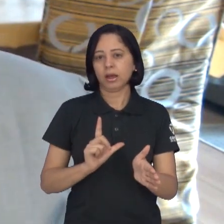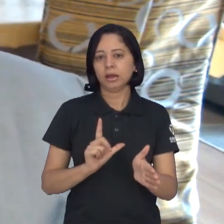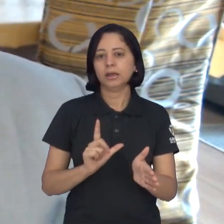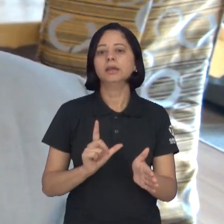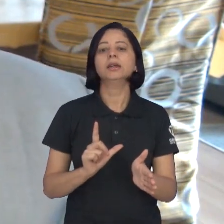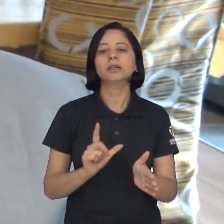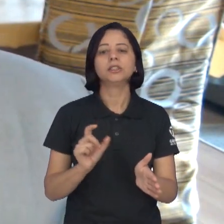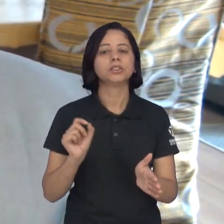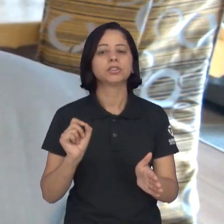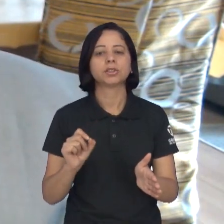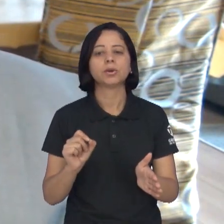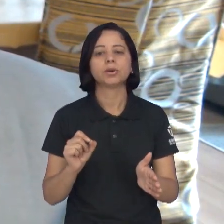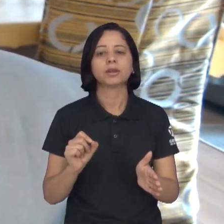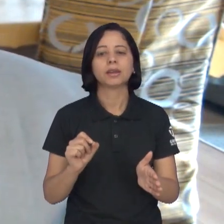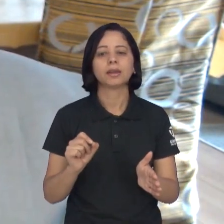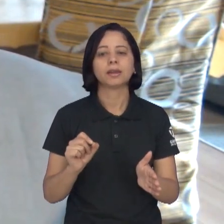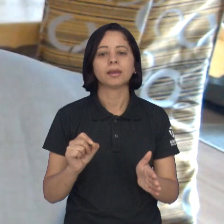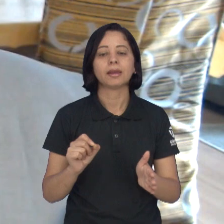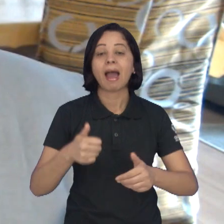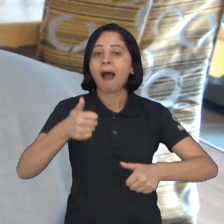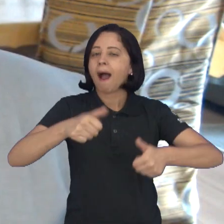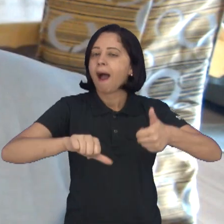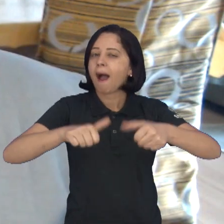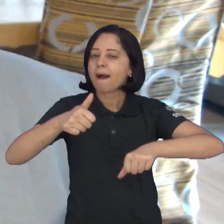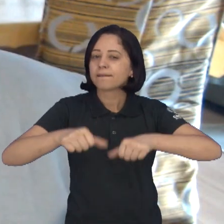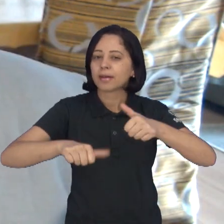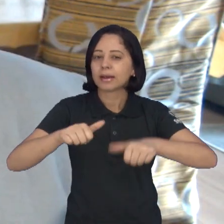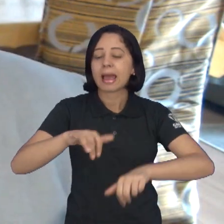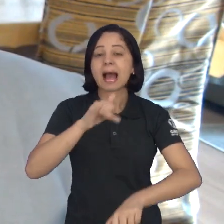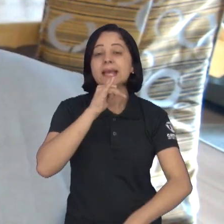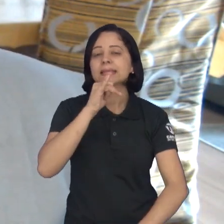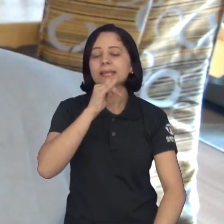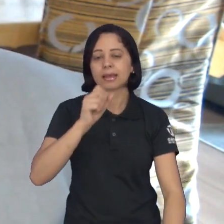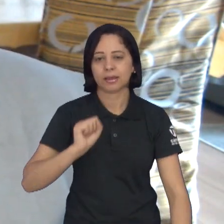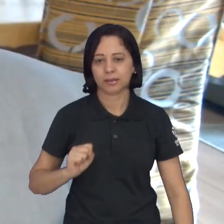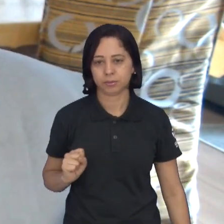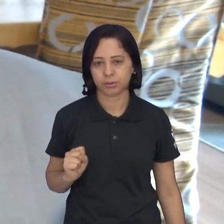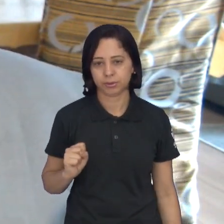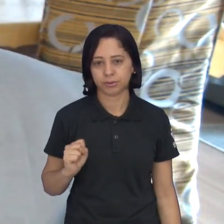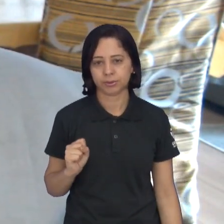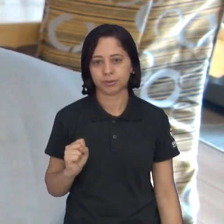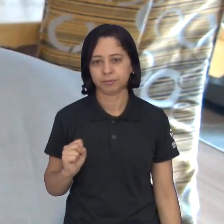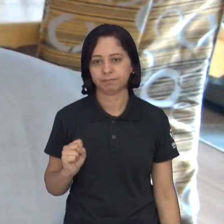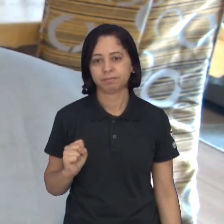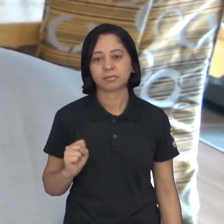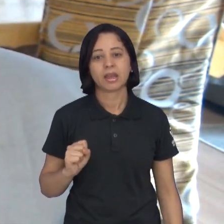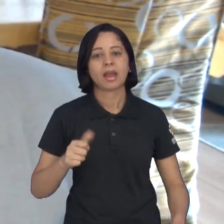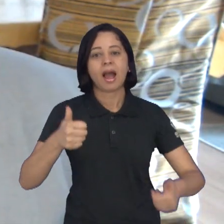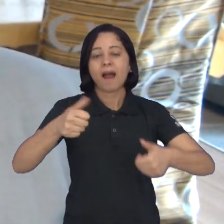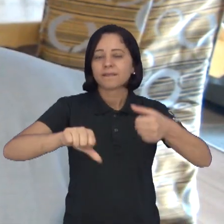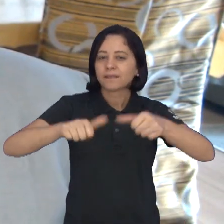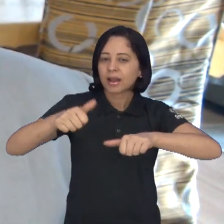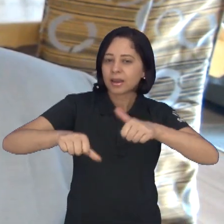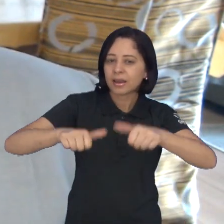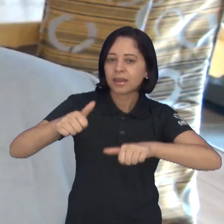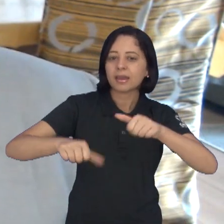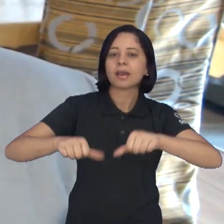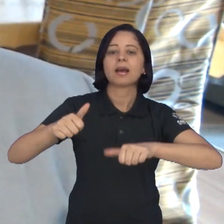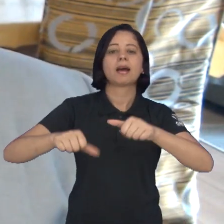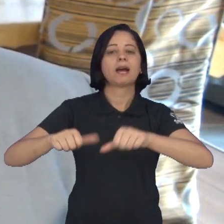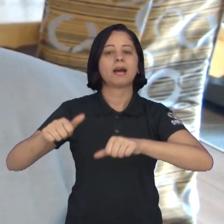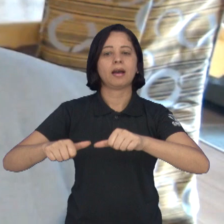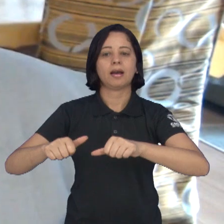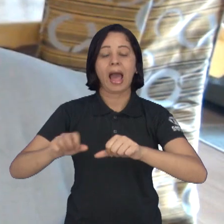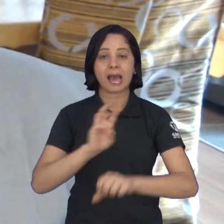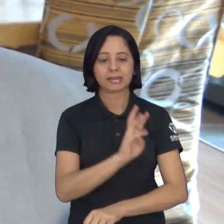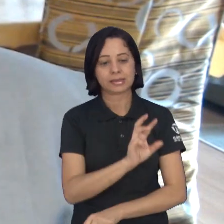produto é através de análise de, por exemplo, análise de avaliações